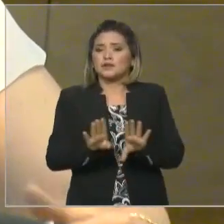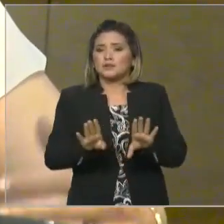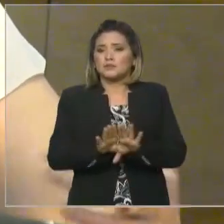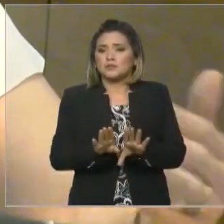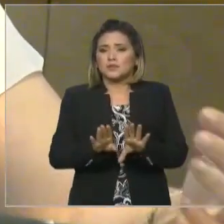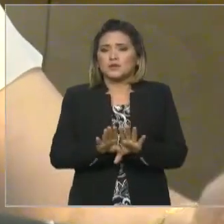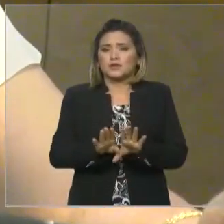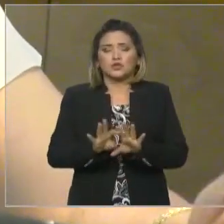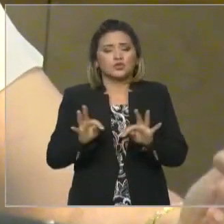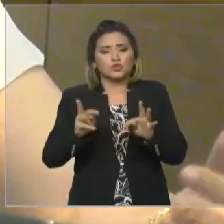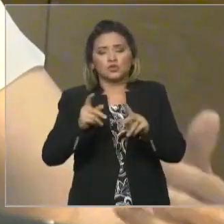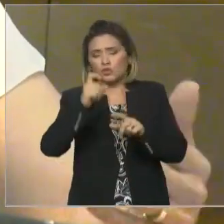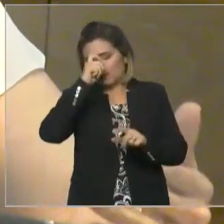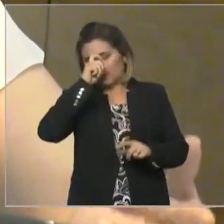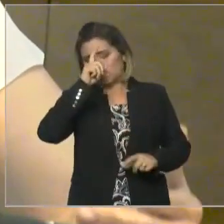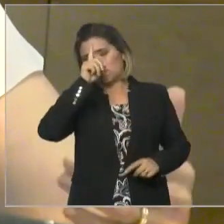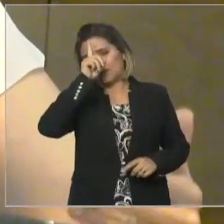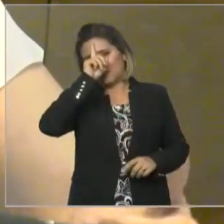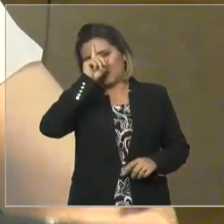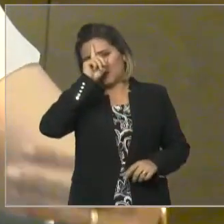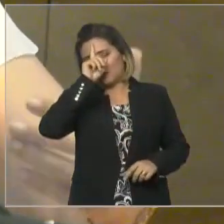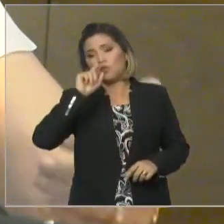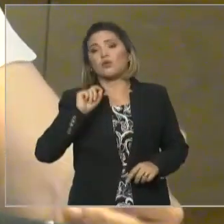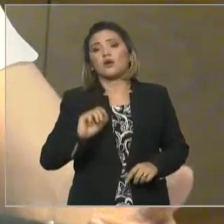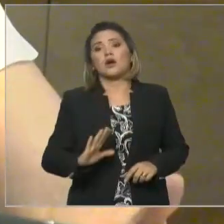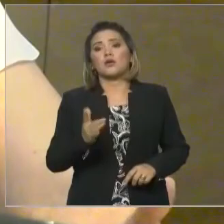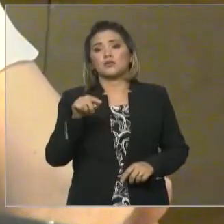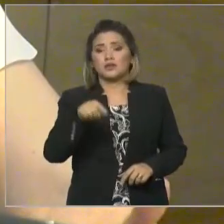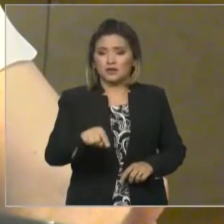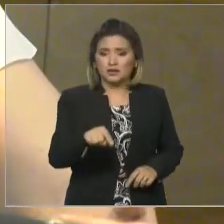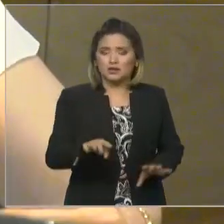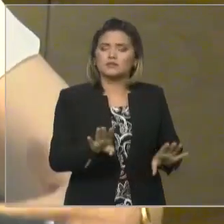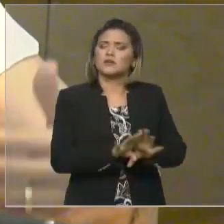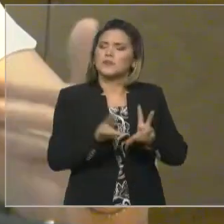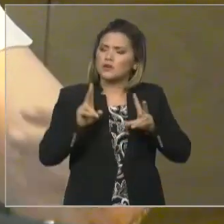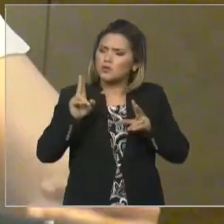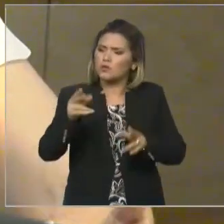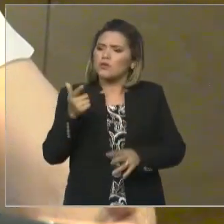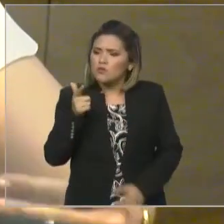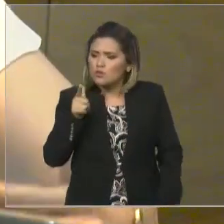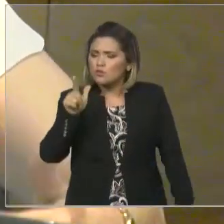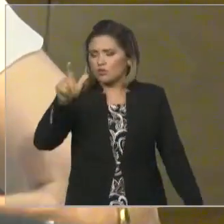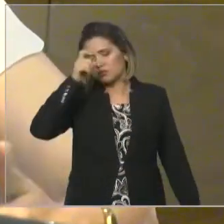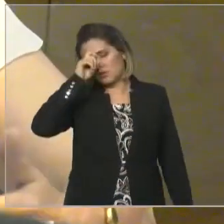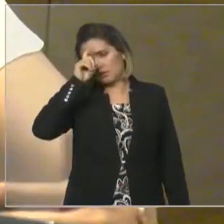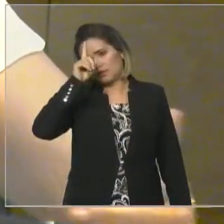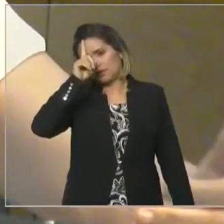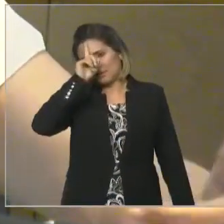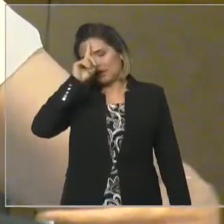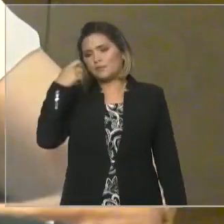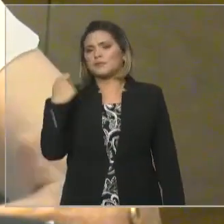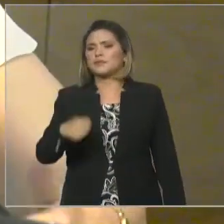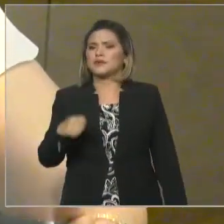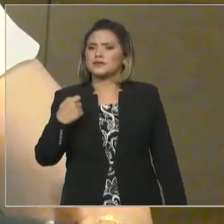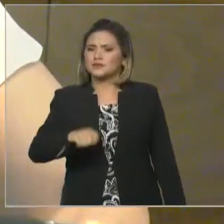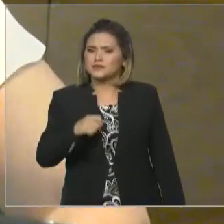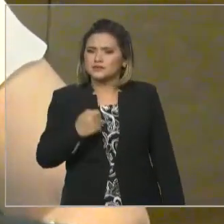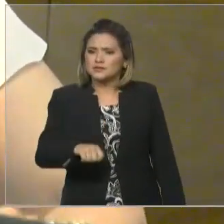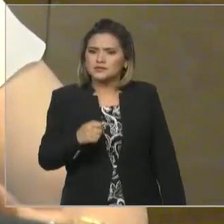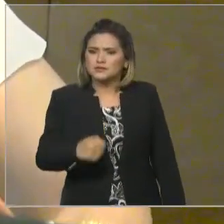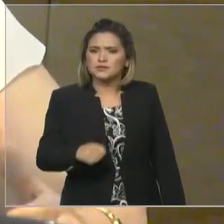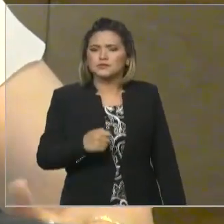problema que acontece lá, acontece também em outros hospitais, em outras situações que precisam ser